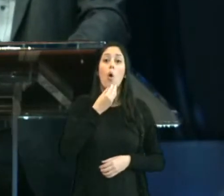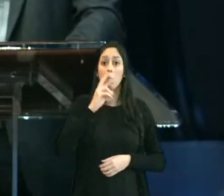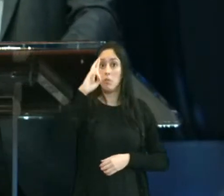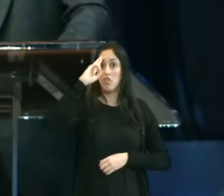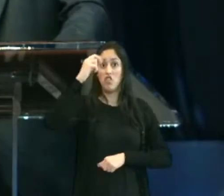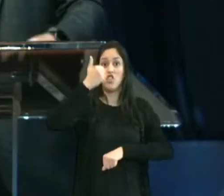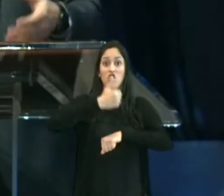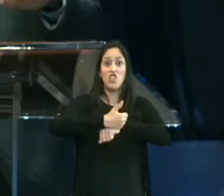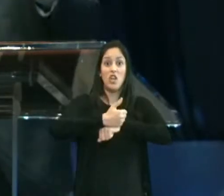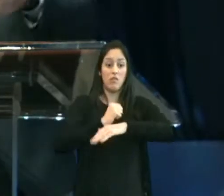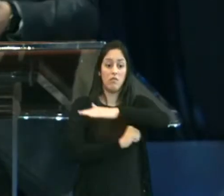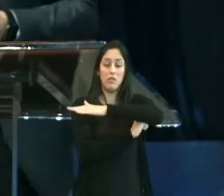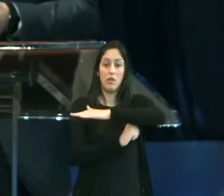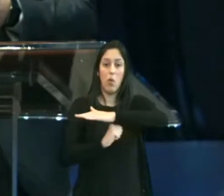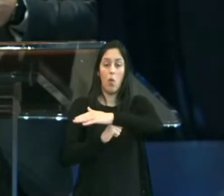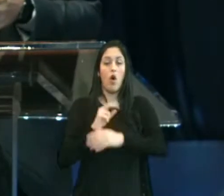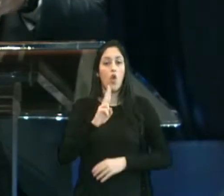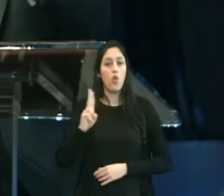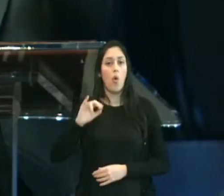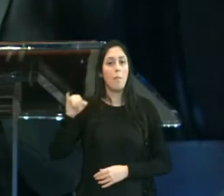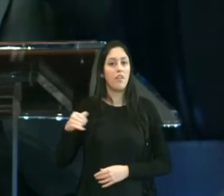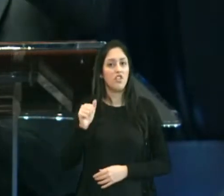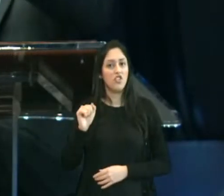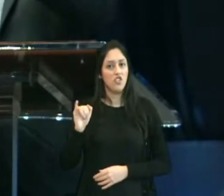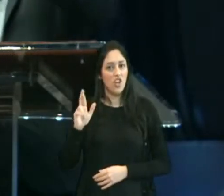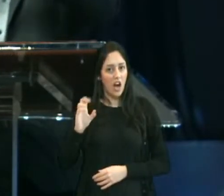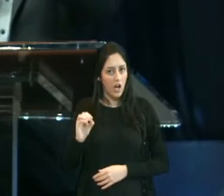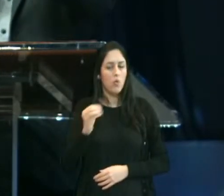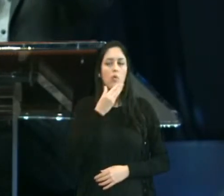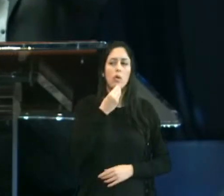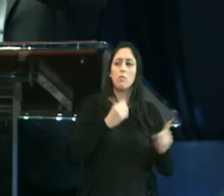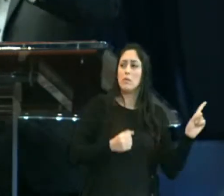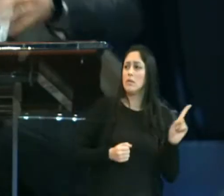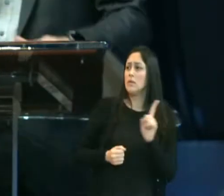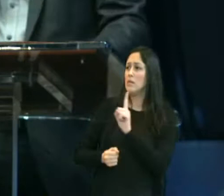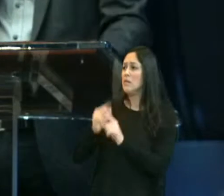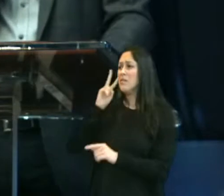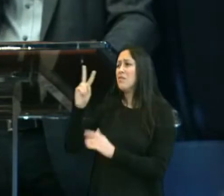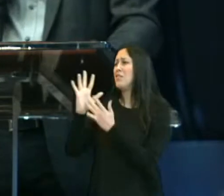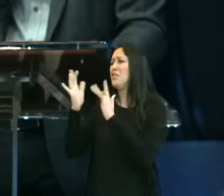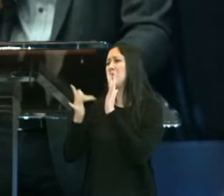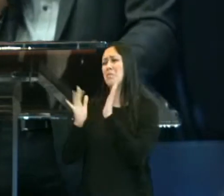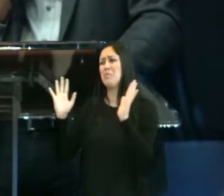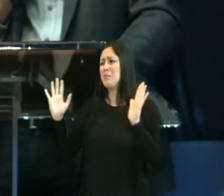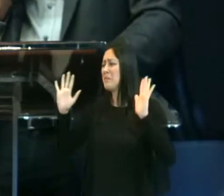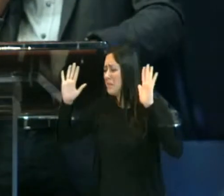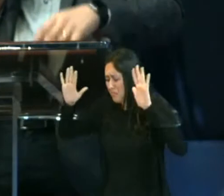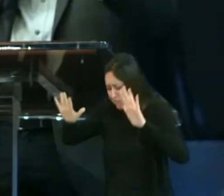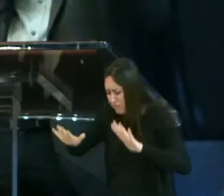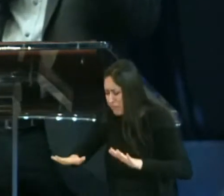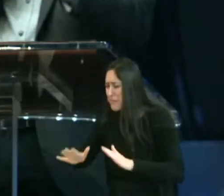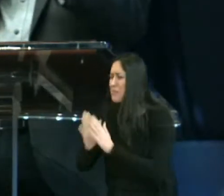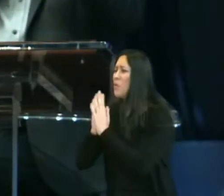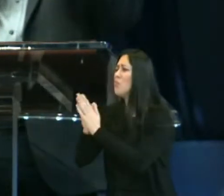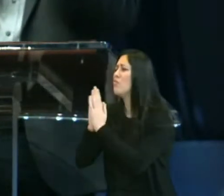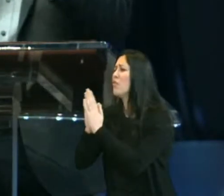chamado Jairo. Vendo Jesus, prostrou-se aos seus pés e lhe implorou